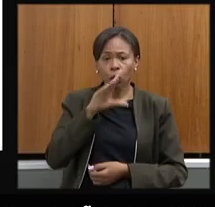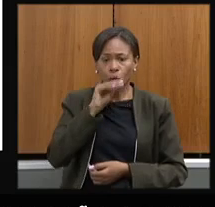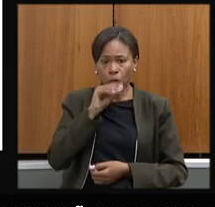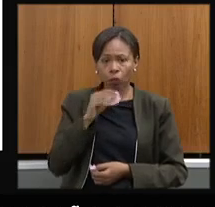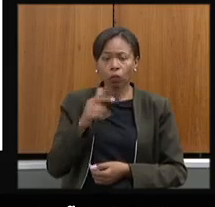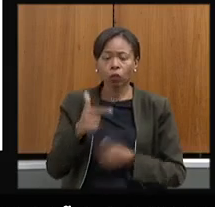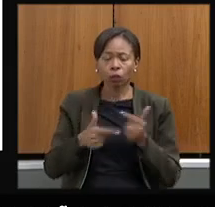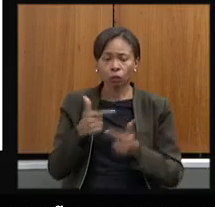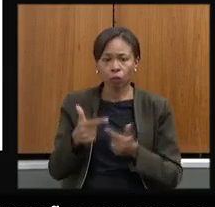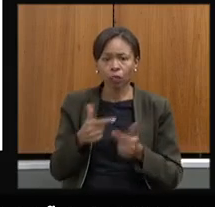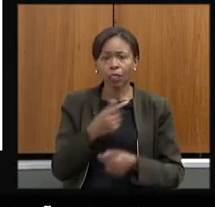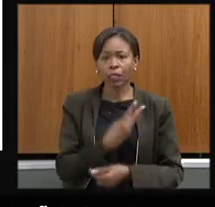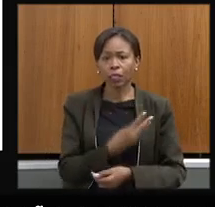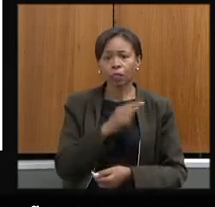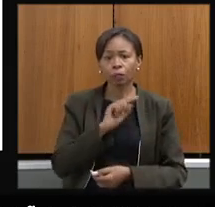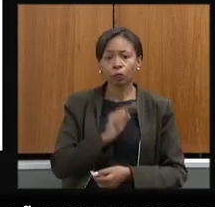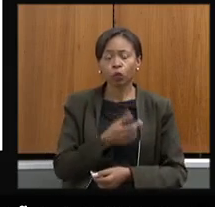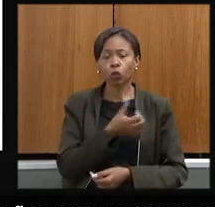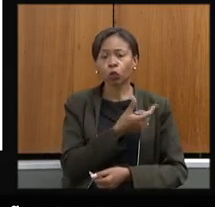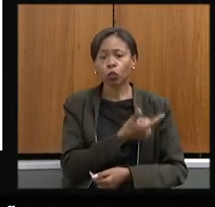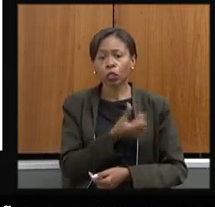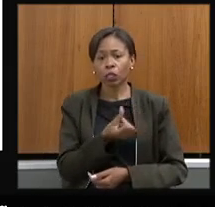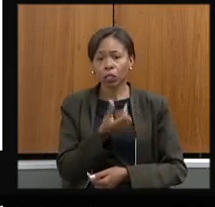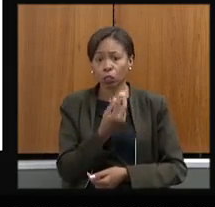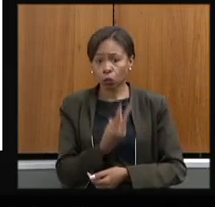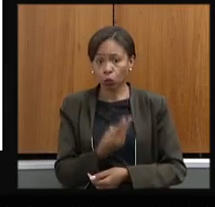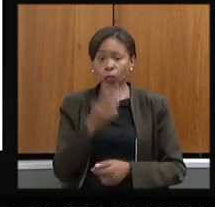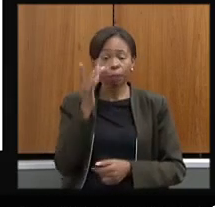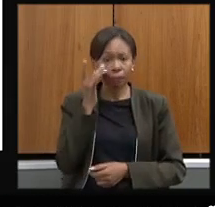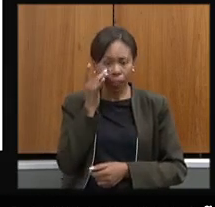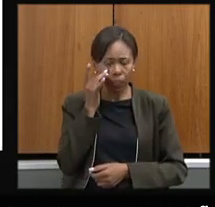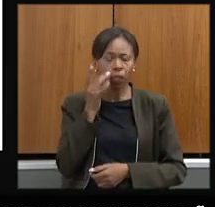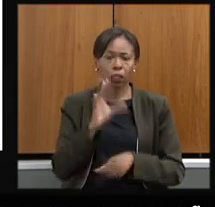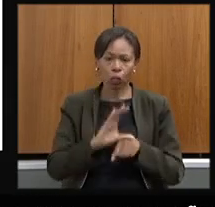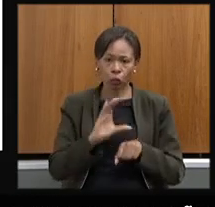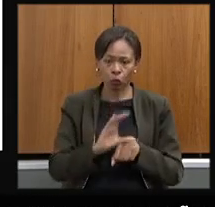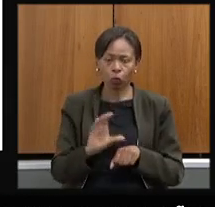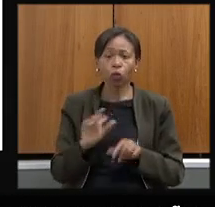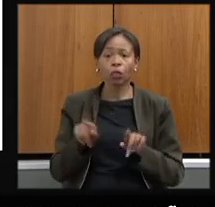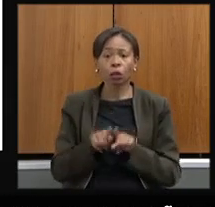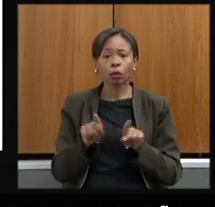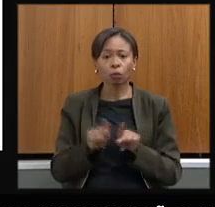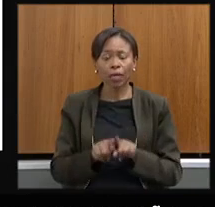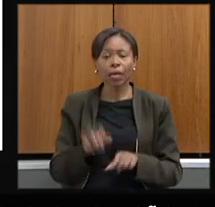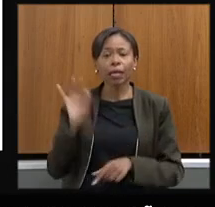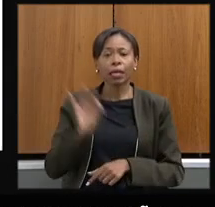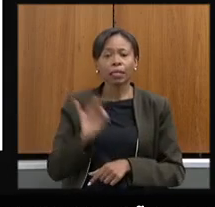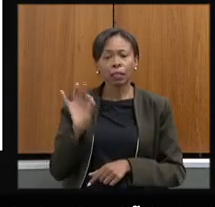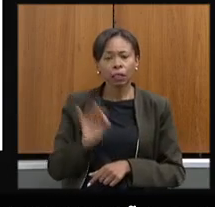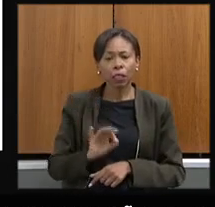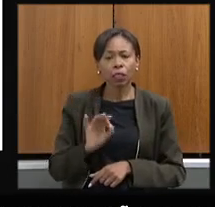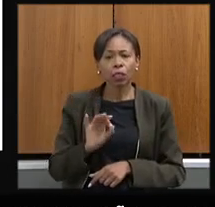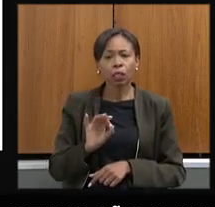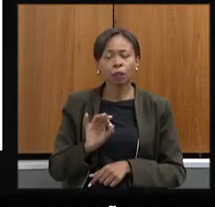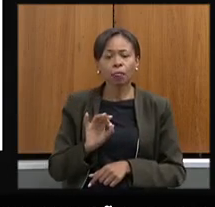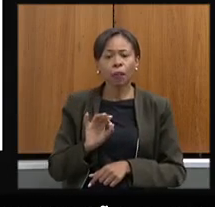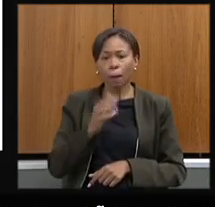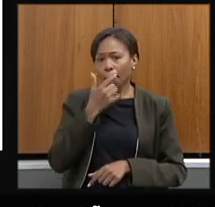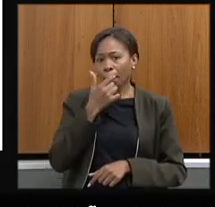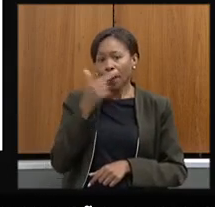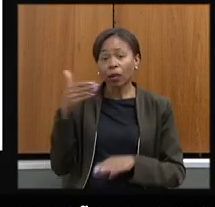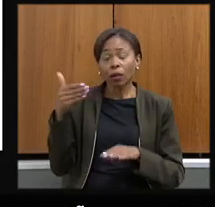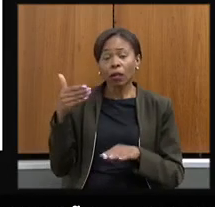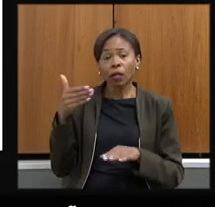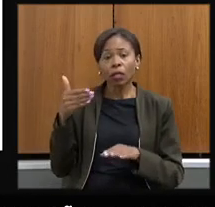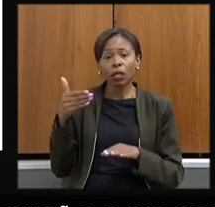e 3262 Empregados de maneira presencial reduzimos nossas taxas de gravidez de